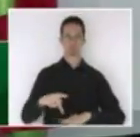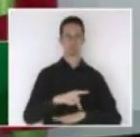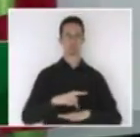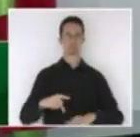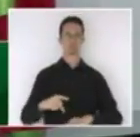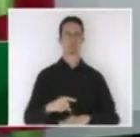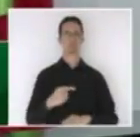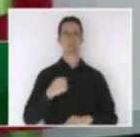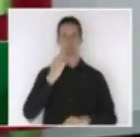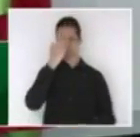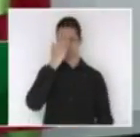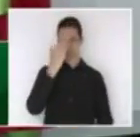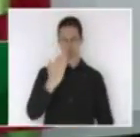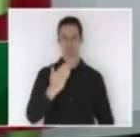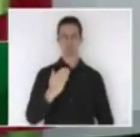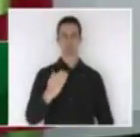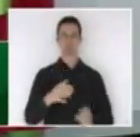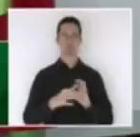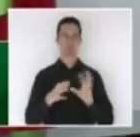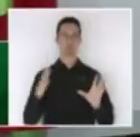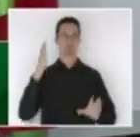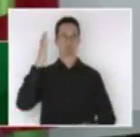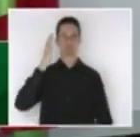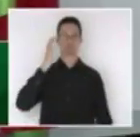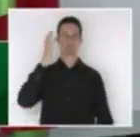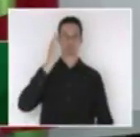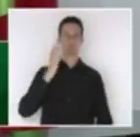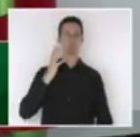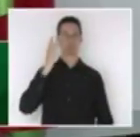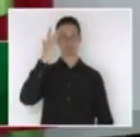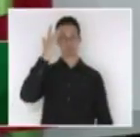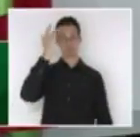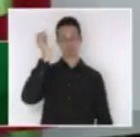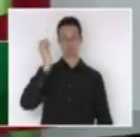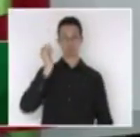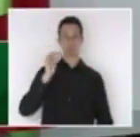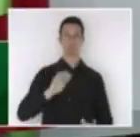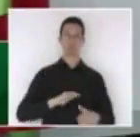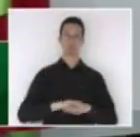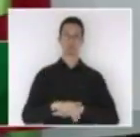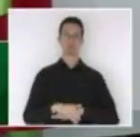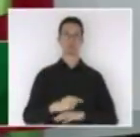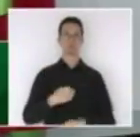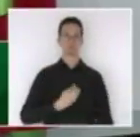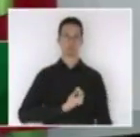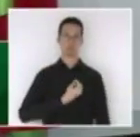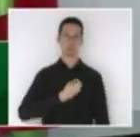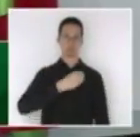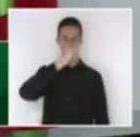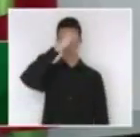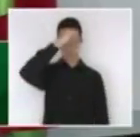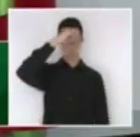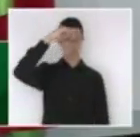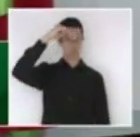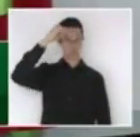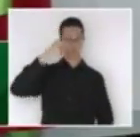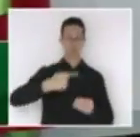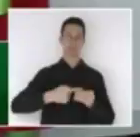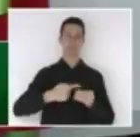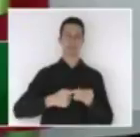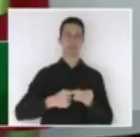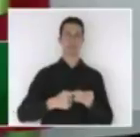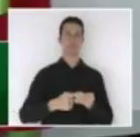agradeço essa oportunidade. Amanhã à noite estarei em São Miguel do Oeste, na região do Extremo